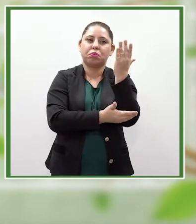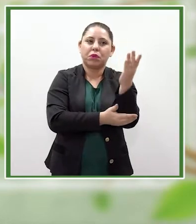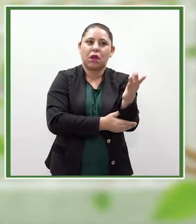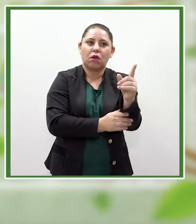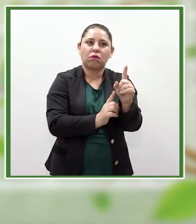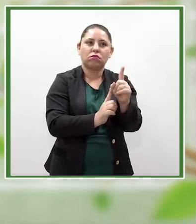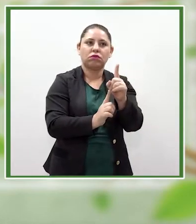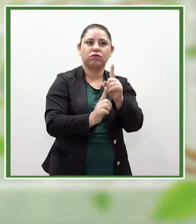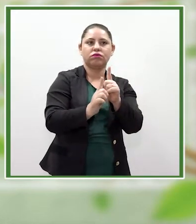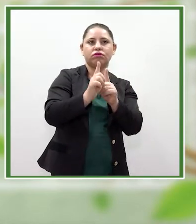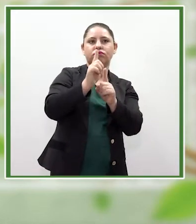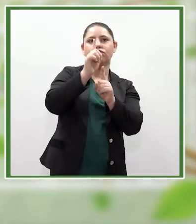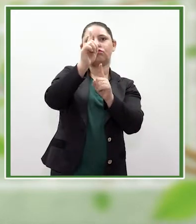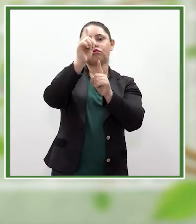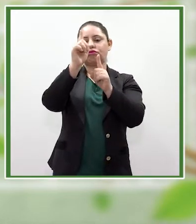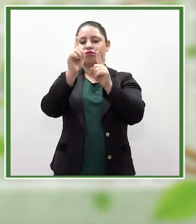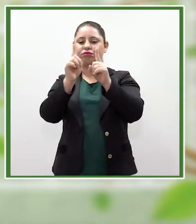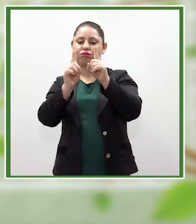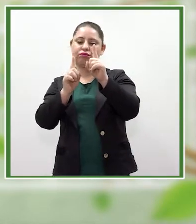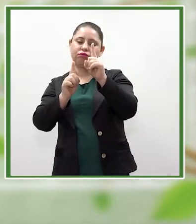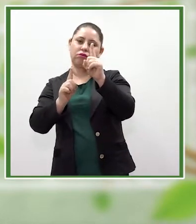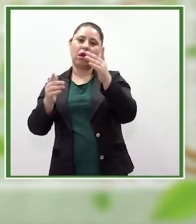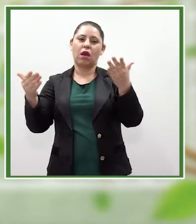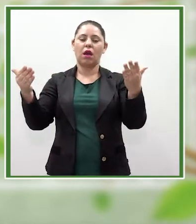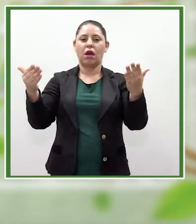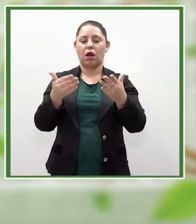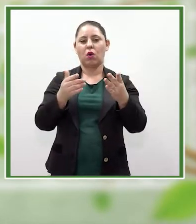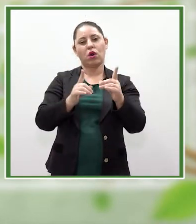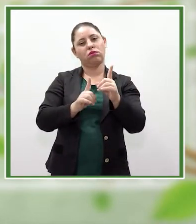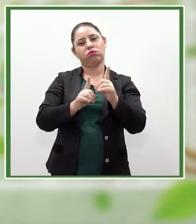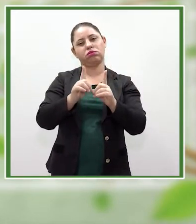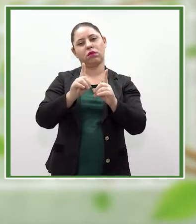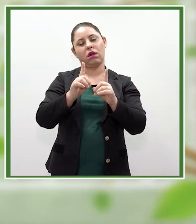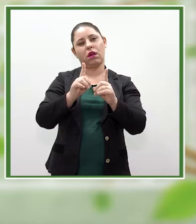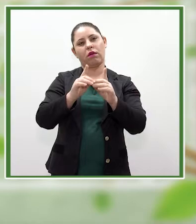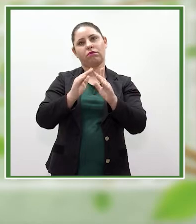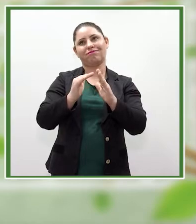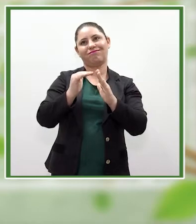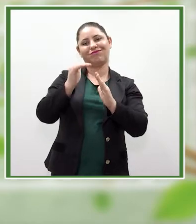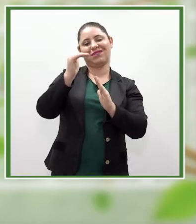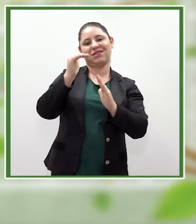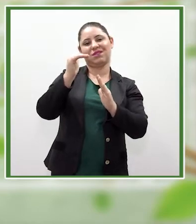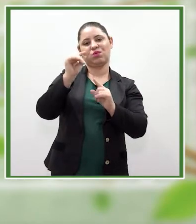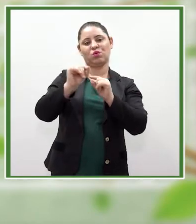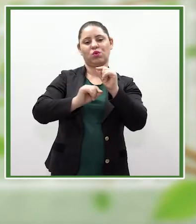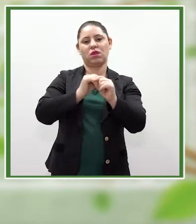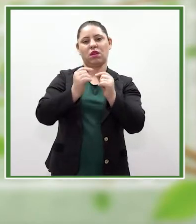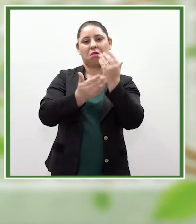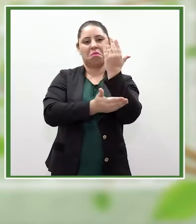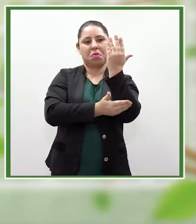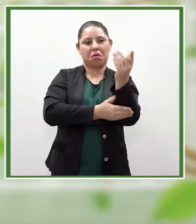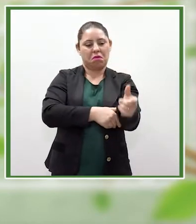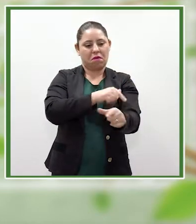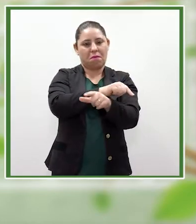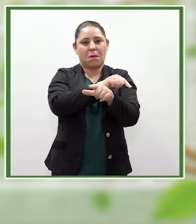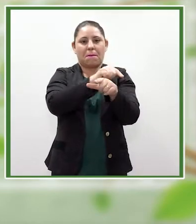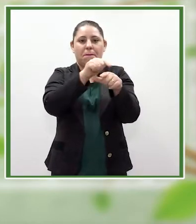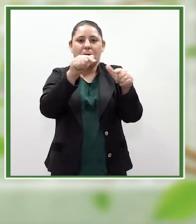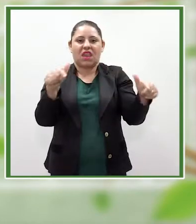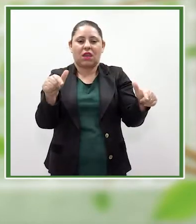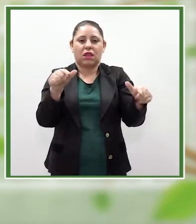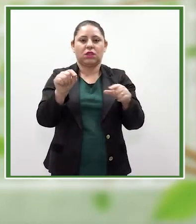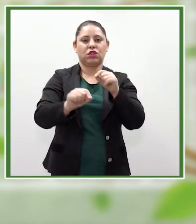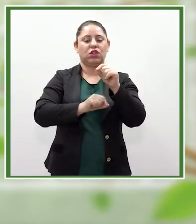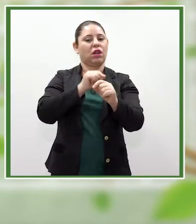à energia, a amarela, que diz respeito à agropecuária, vejam que as mudanças nesses setores,